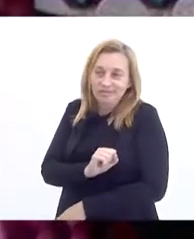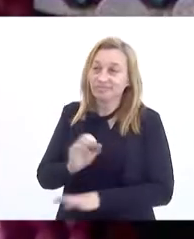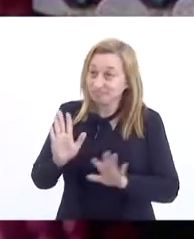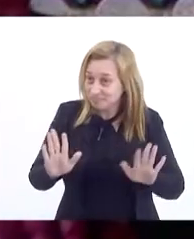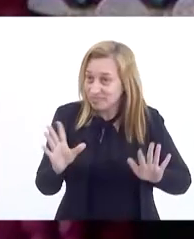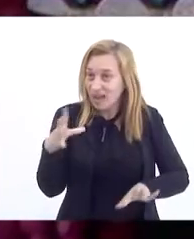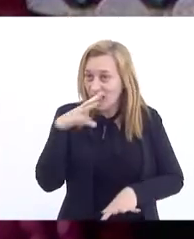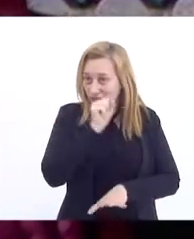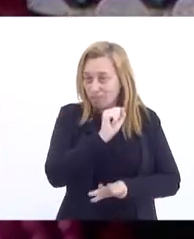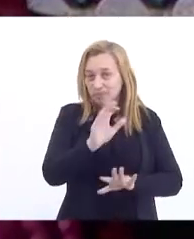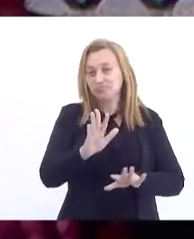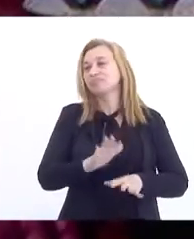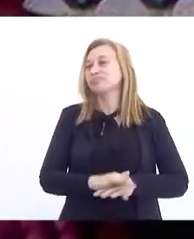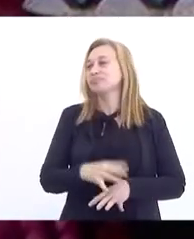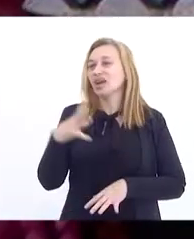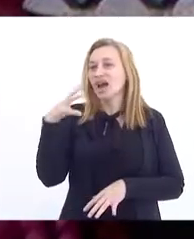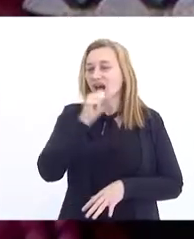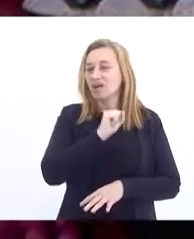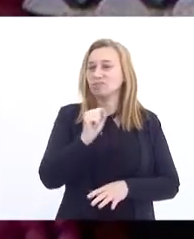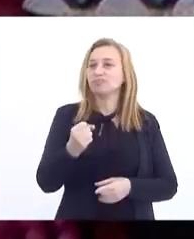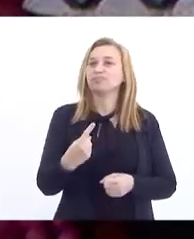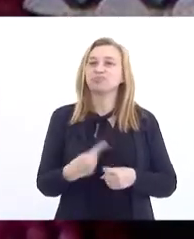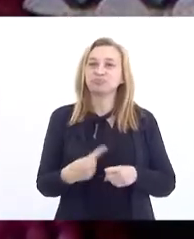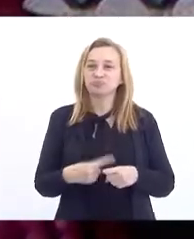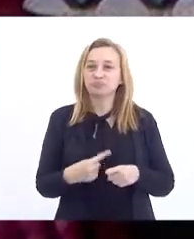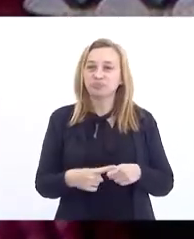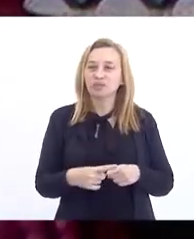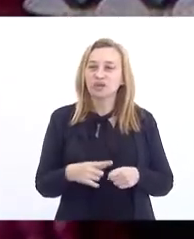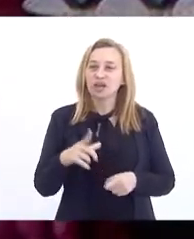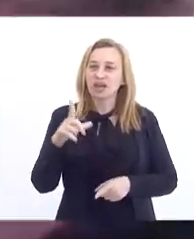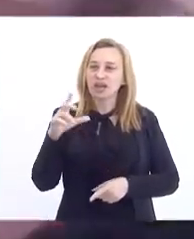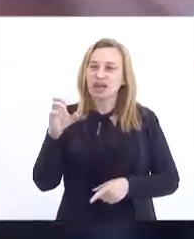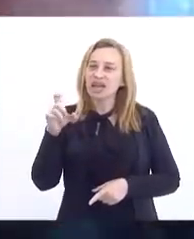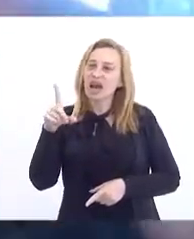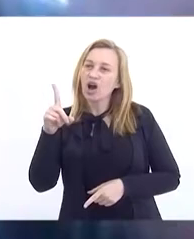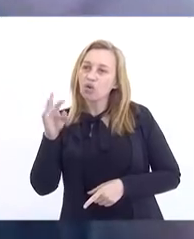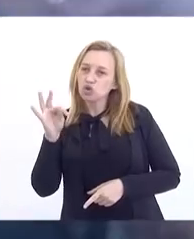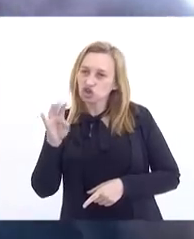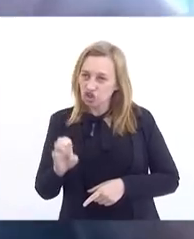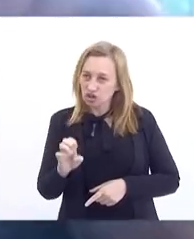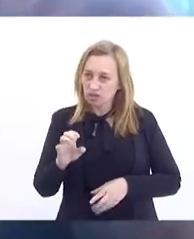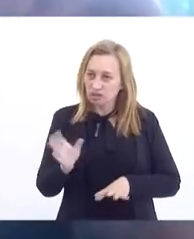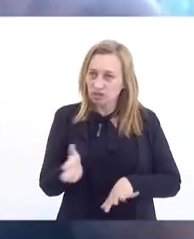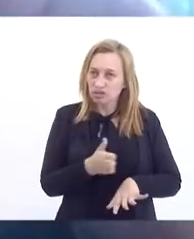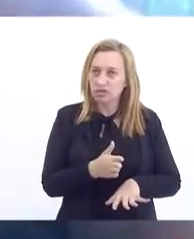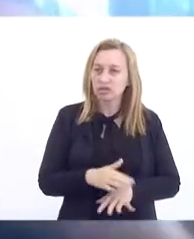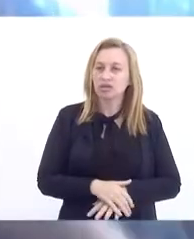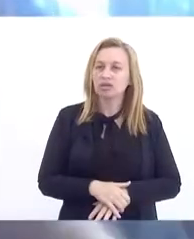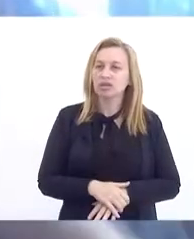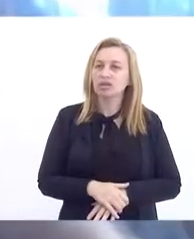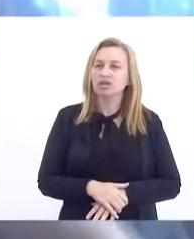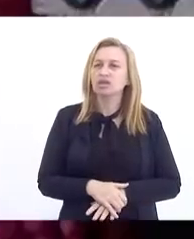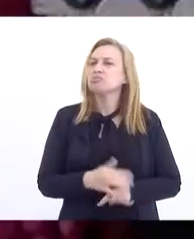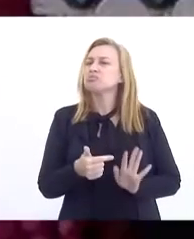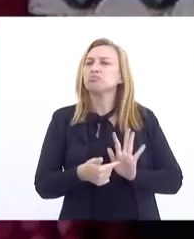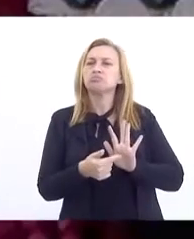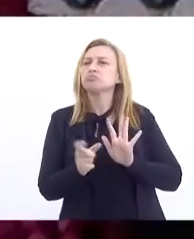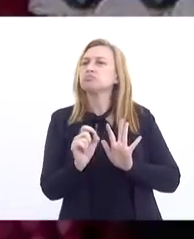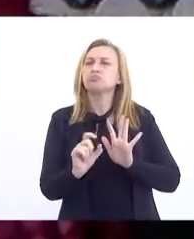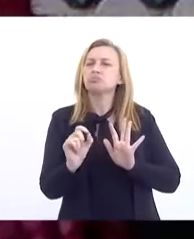mas é bem rápido, porque o layout das gôndolas, ele